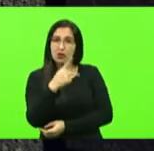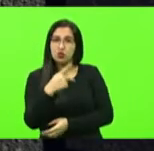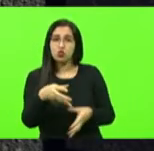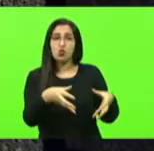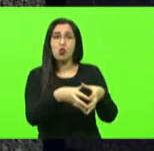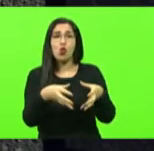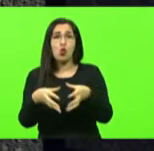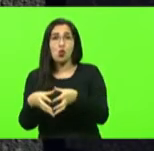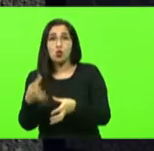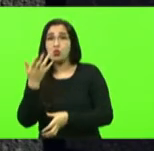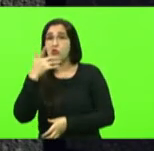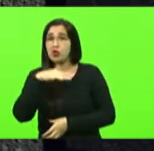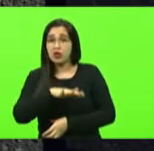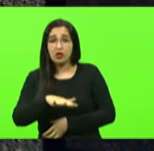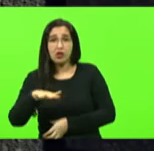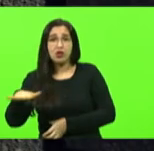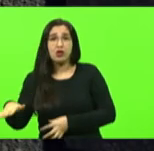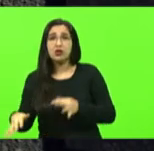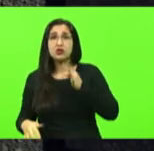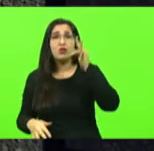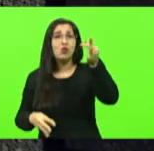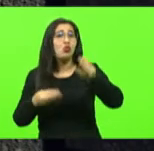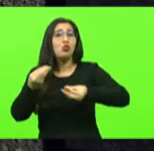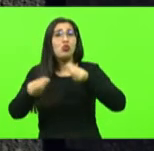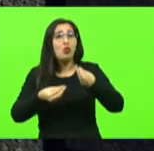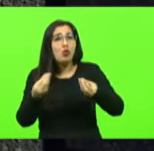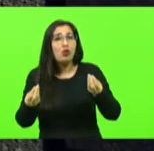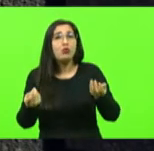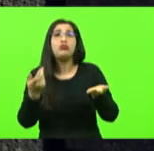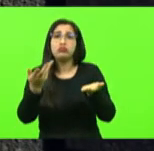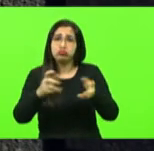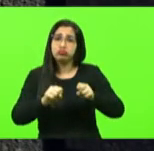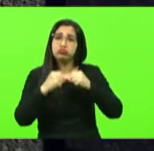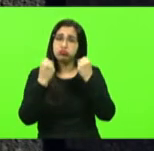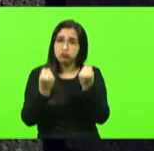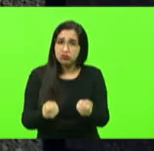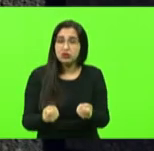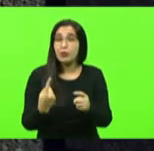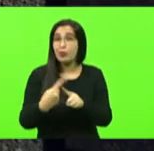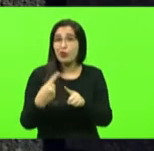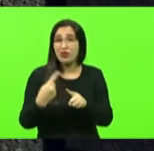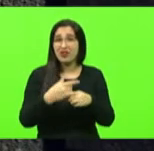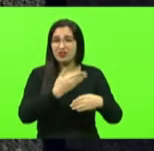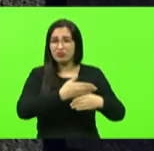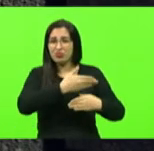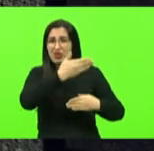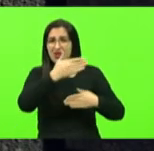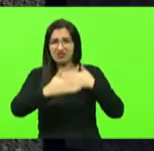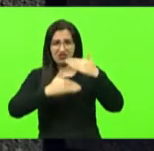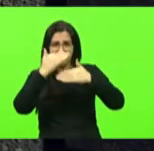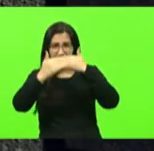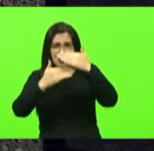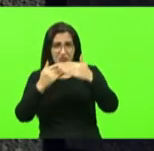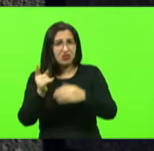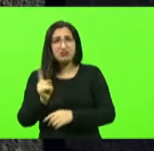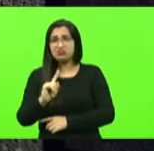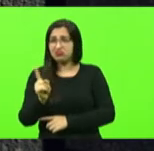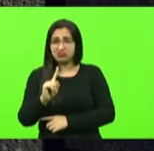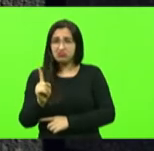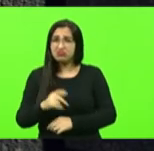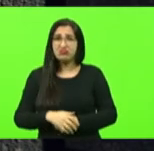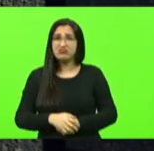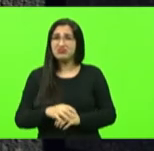as crianças, o futuro das crianças, porque a paragem não traz desenvolvimento para o atingido. Ele só